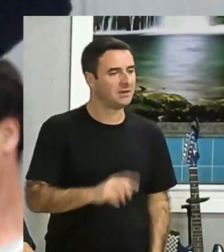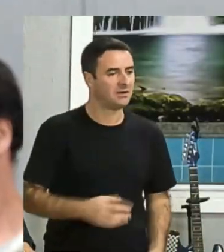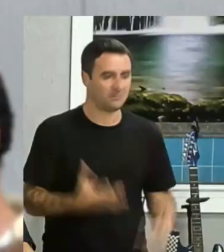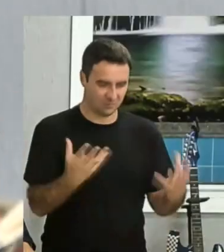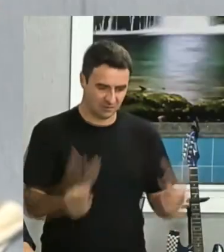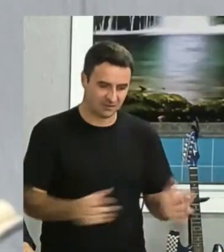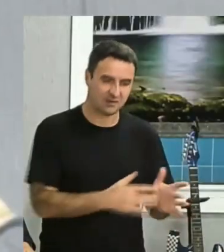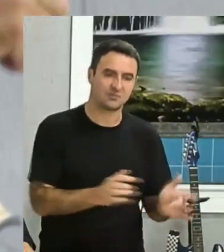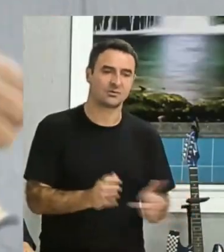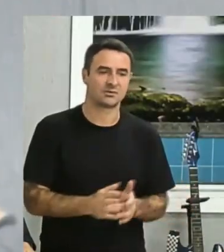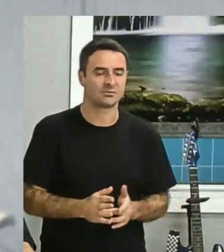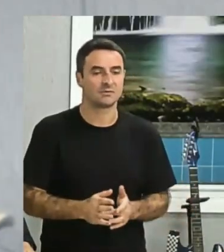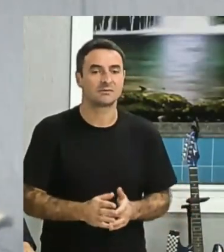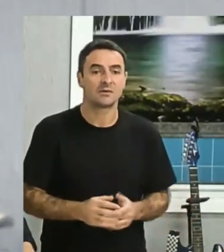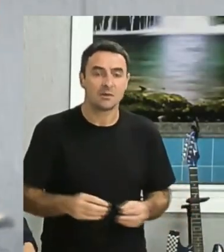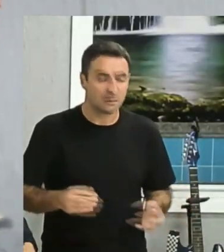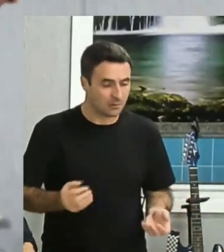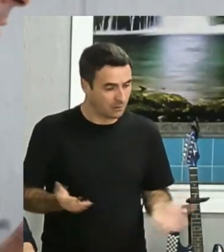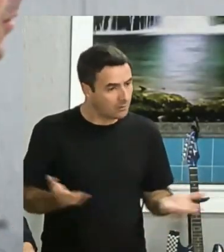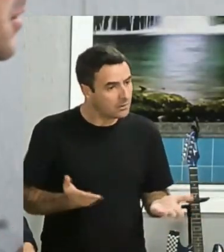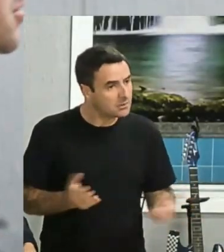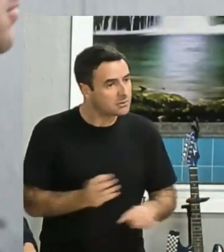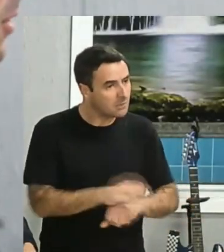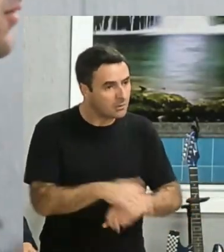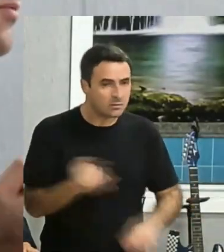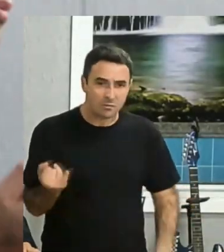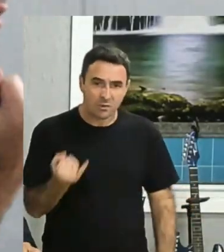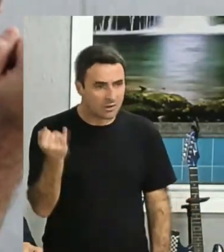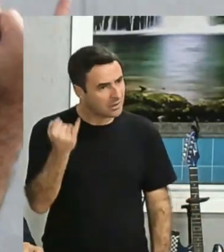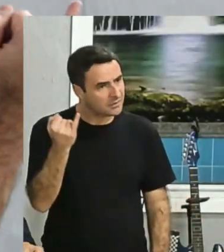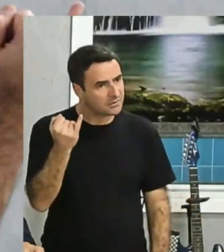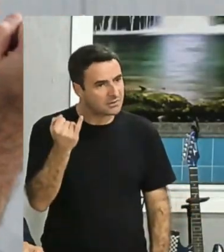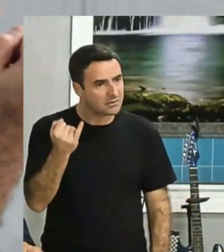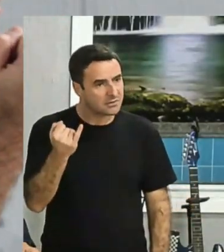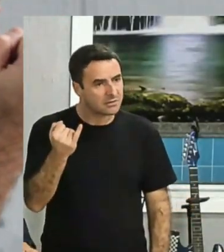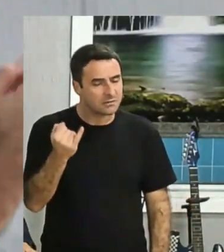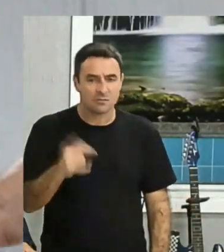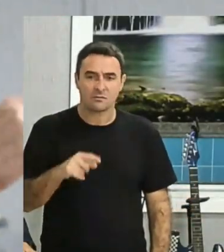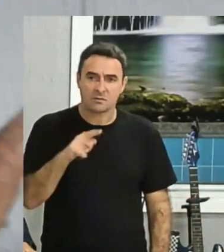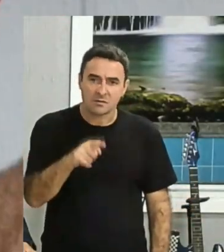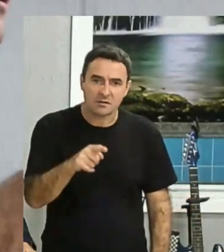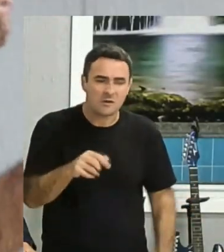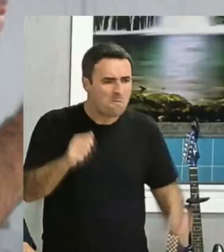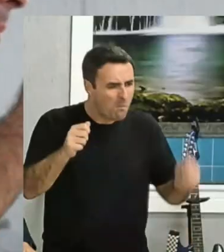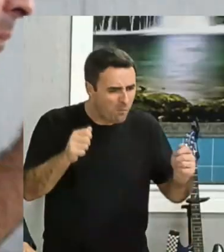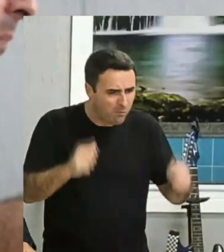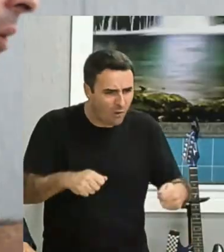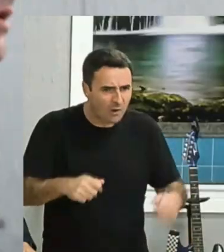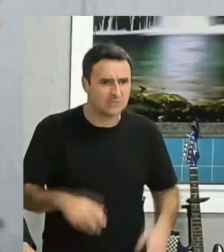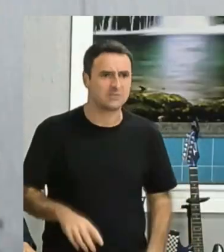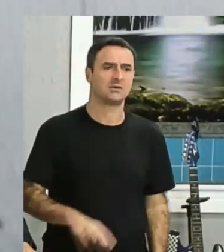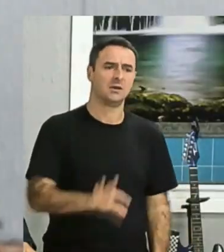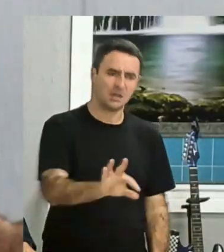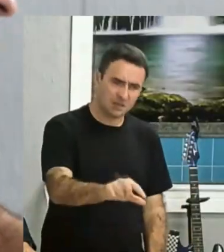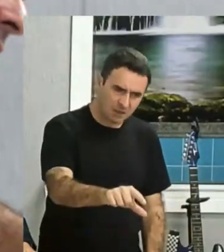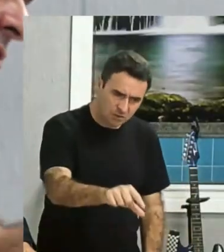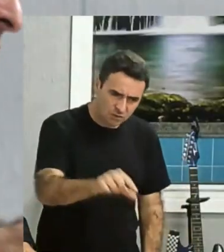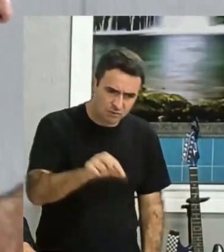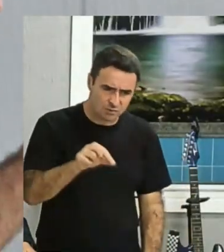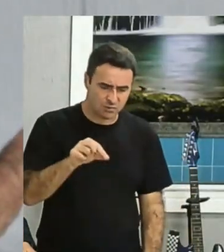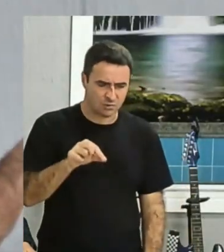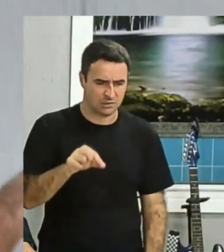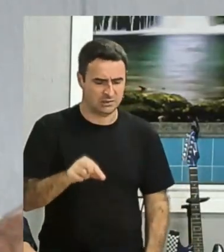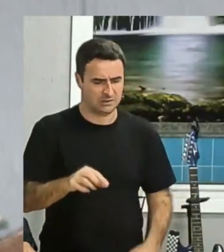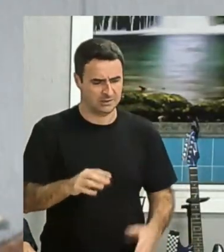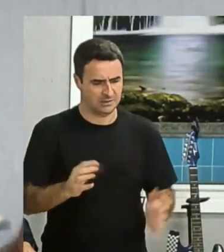para Jesus. Essa é uma noite importante. Quem sabe você possa decidir-se nessa